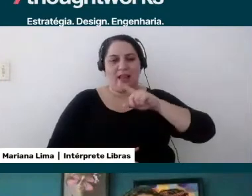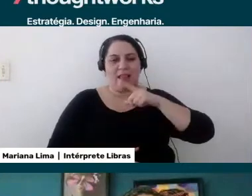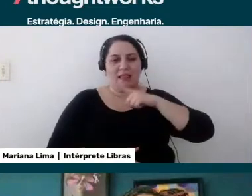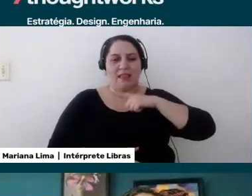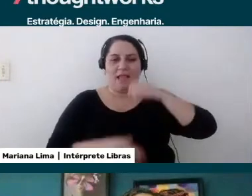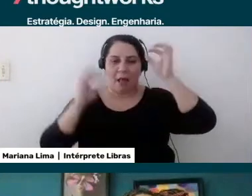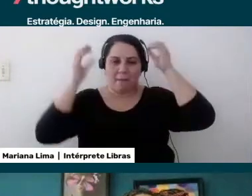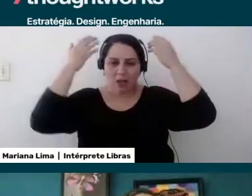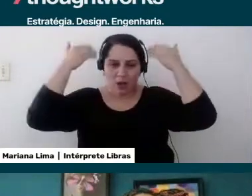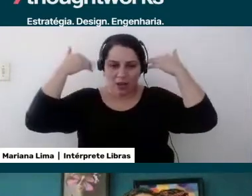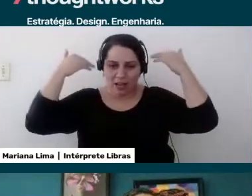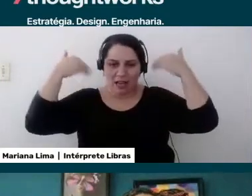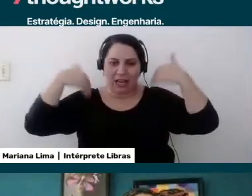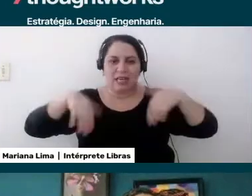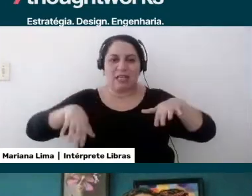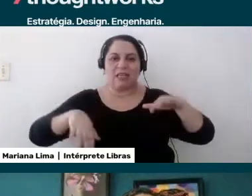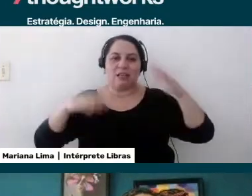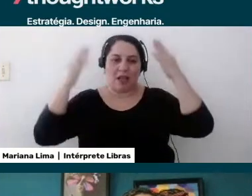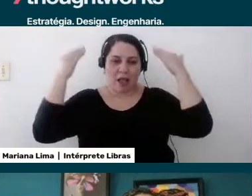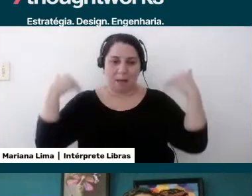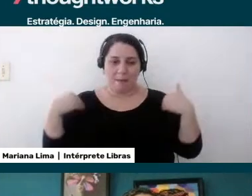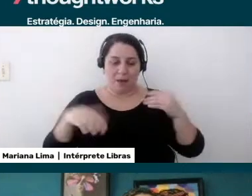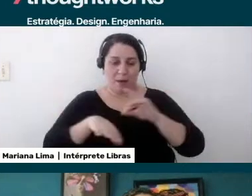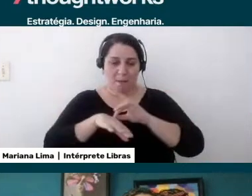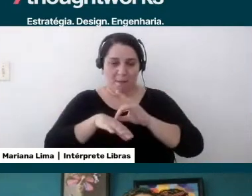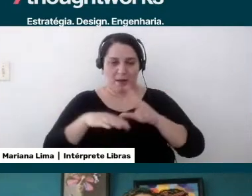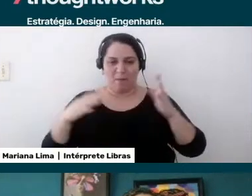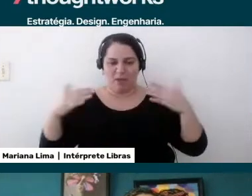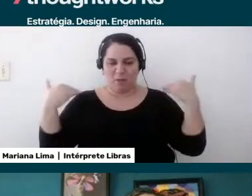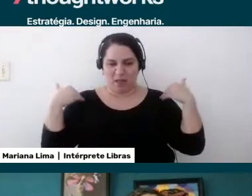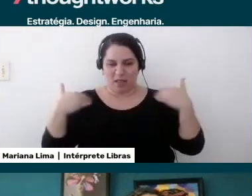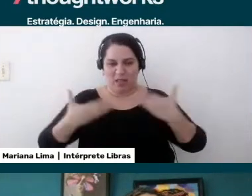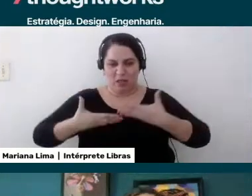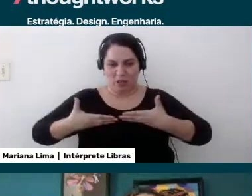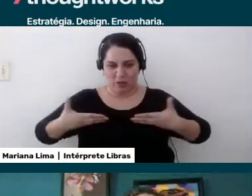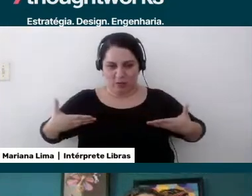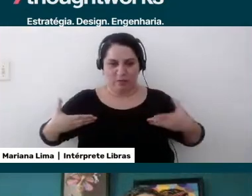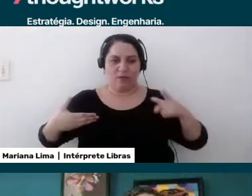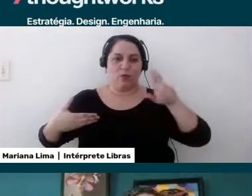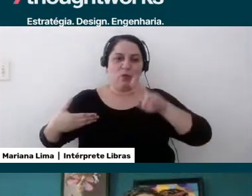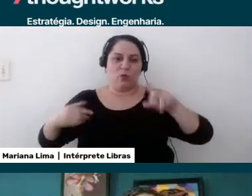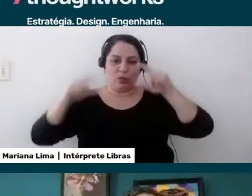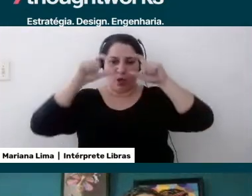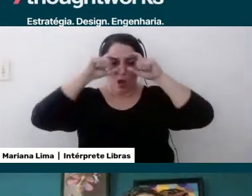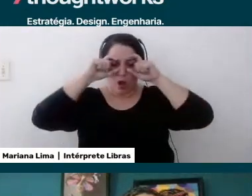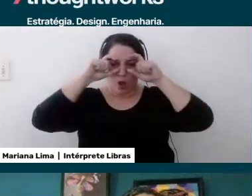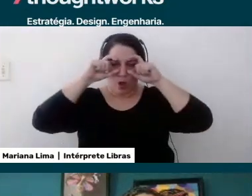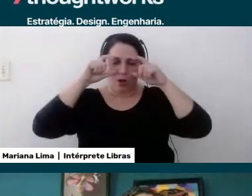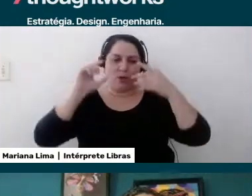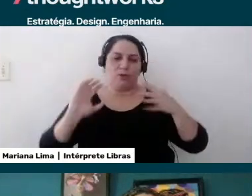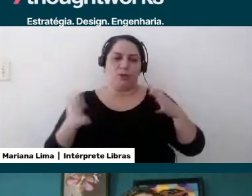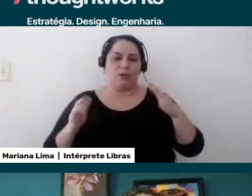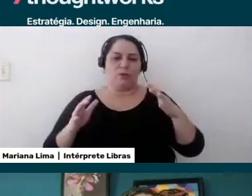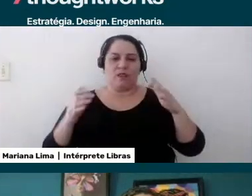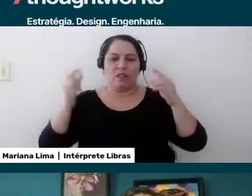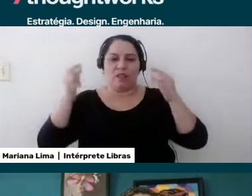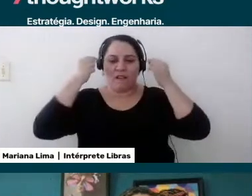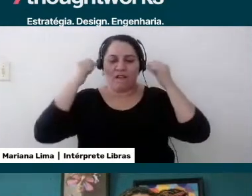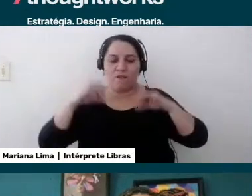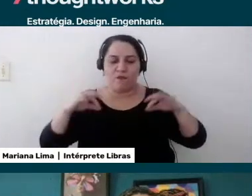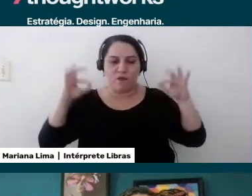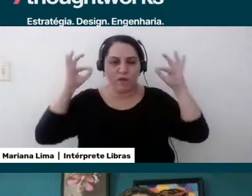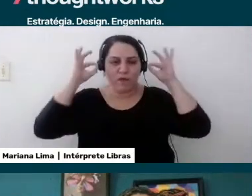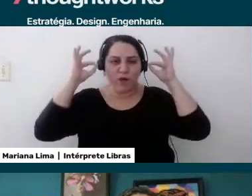cabelos lisos, longos e pretos na altura do peito, estou vestindo um óculos azul marinho, um fone de fios brancos